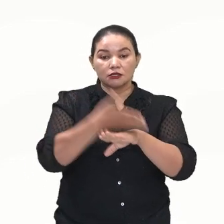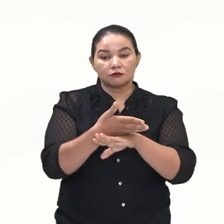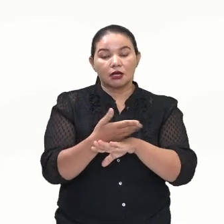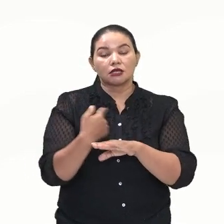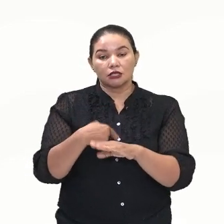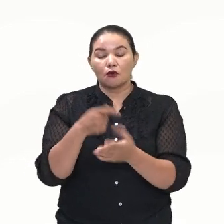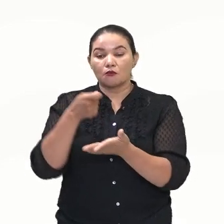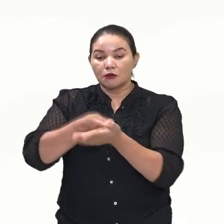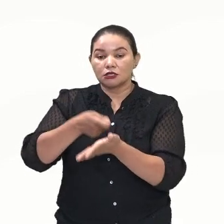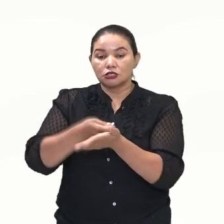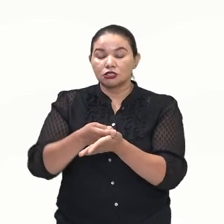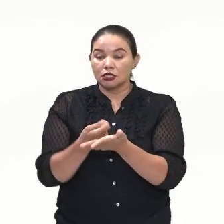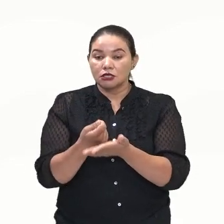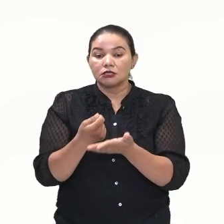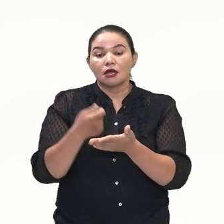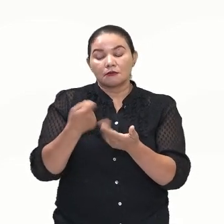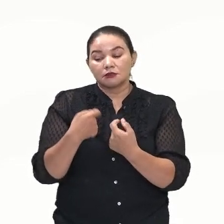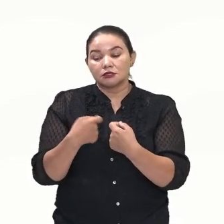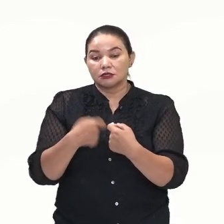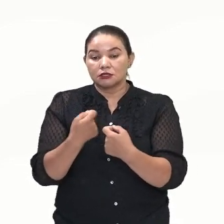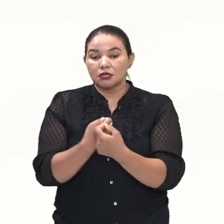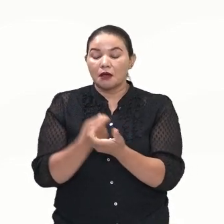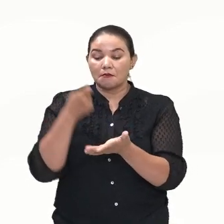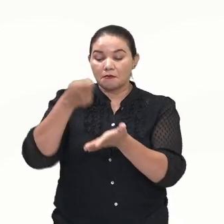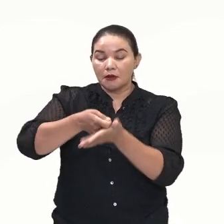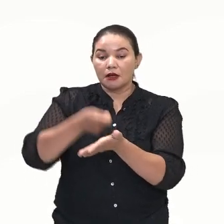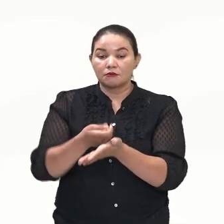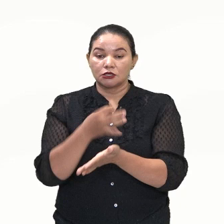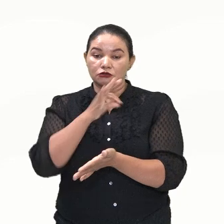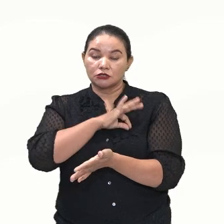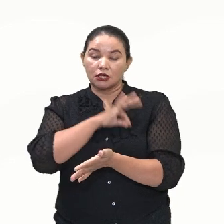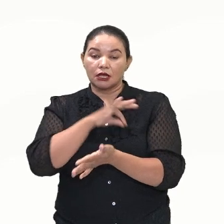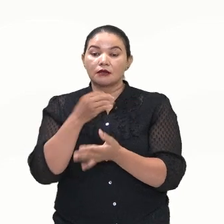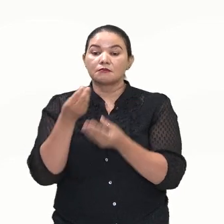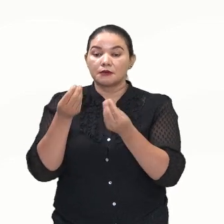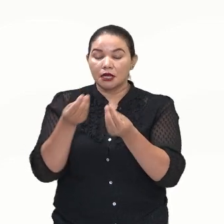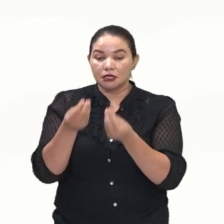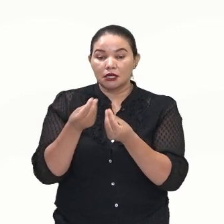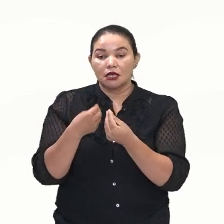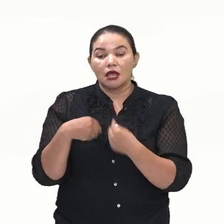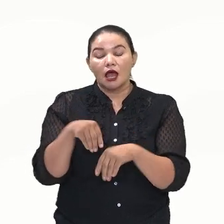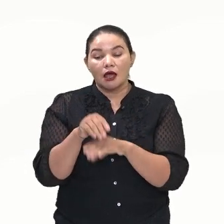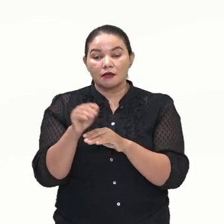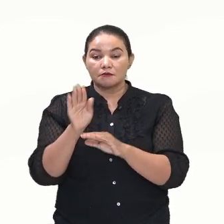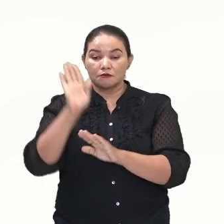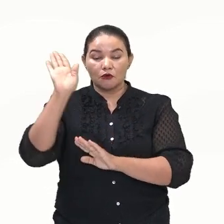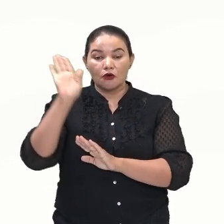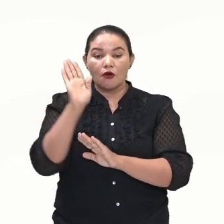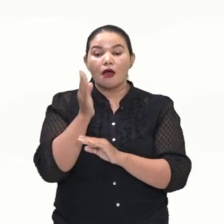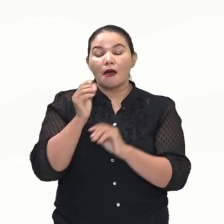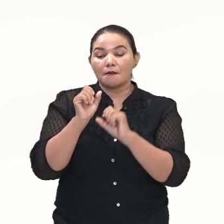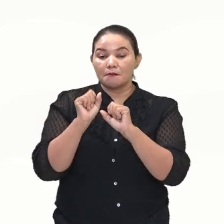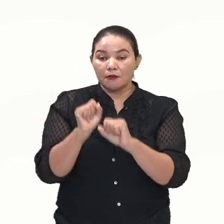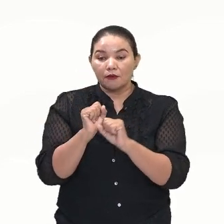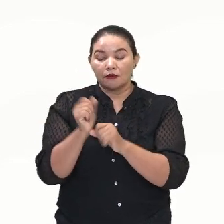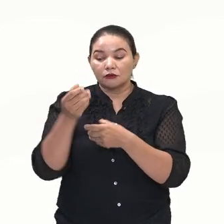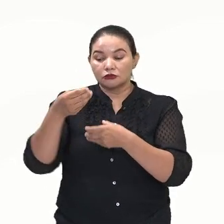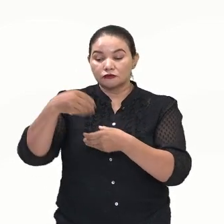seria pagamento para os membros do parlamento para que eles pudessem eleger os seus candidatos, os